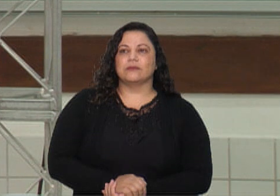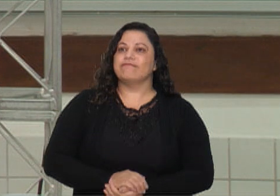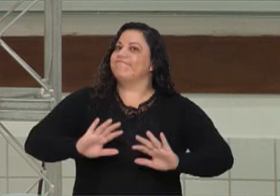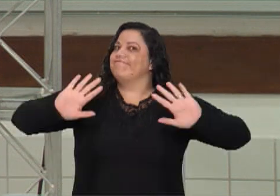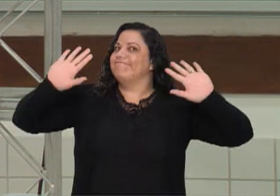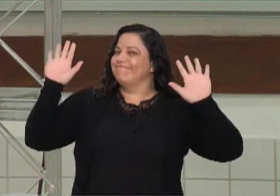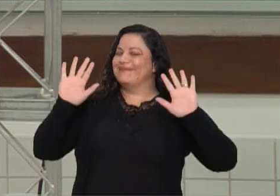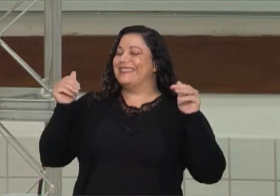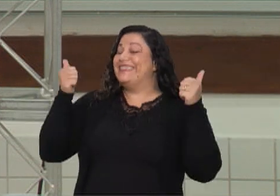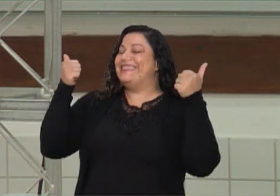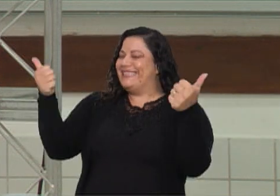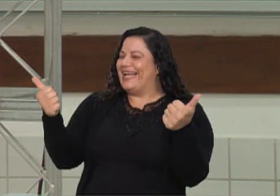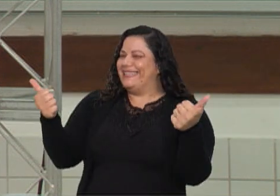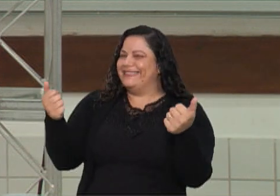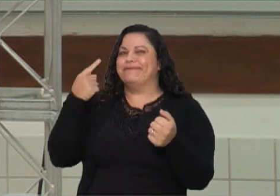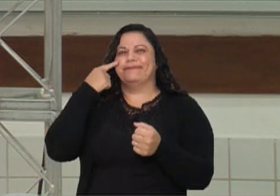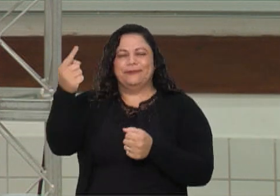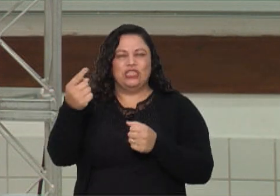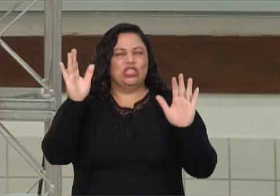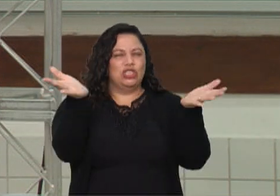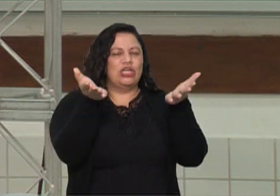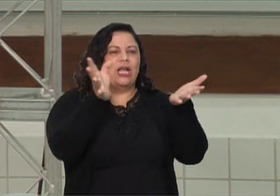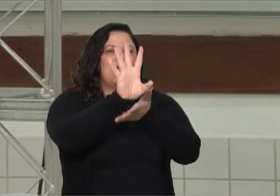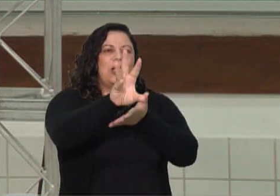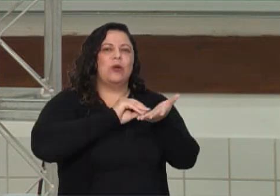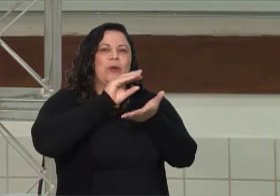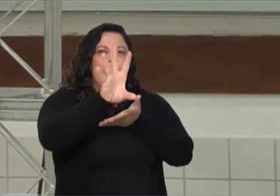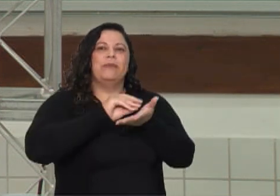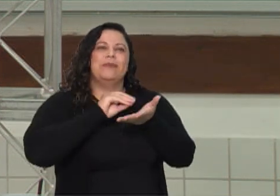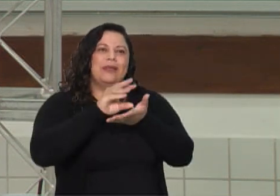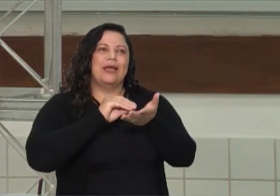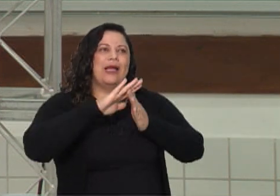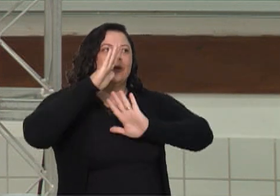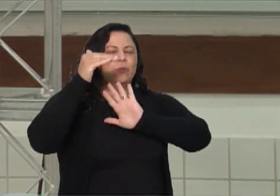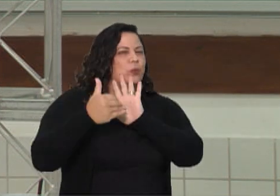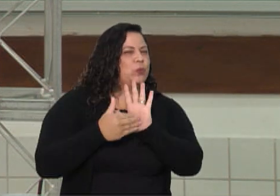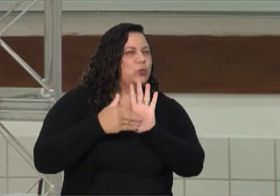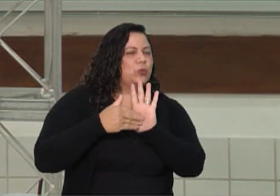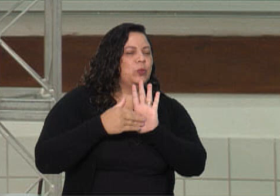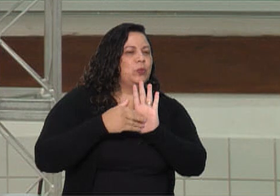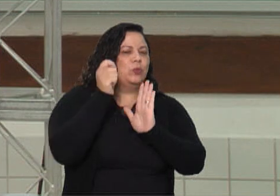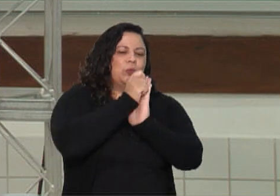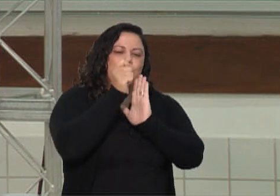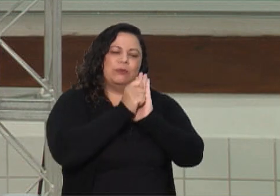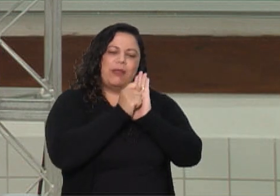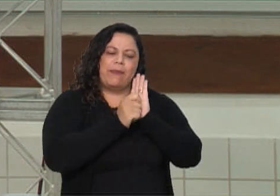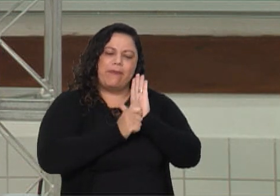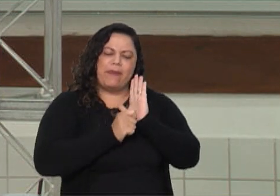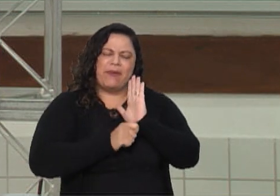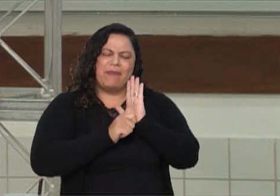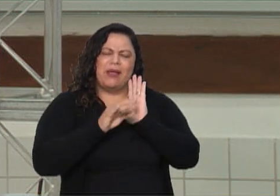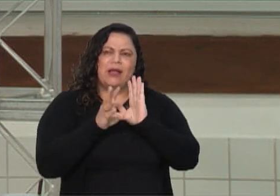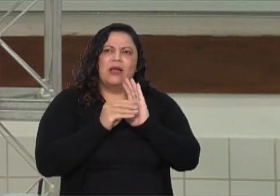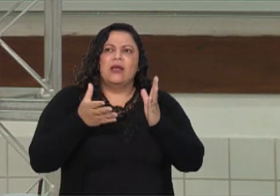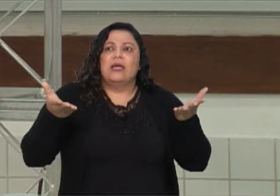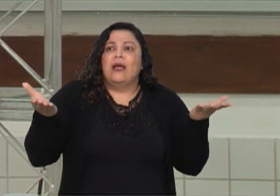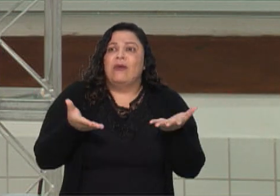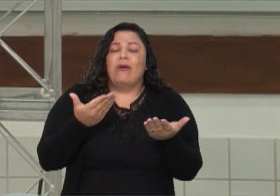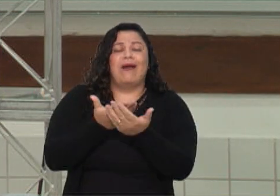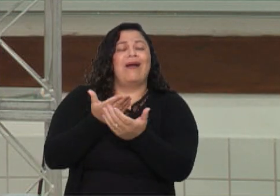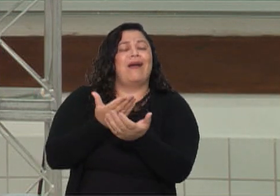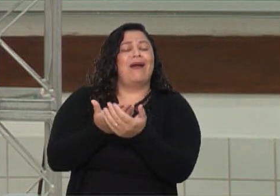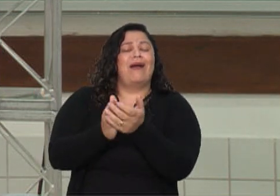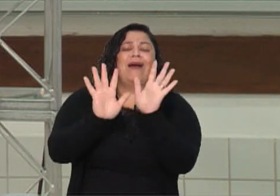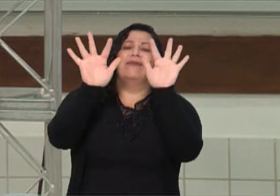Daí, pessoal, certinho? Copiaram tudo? Anotaram? Muito bem, pessoal. Então, a nossa aula está acabando. Eu vim aqui só para